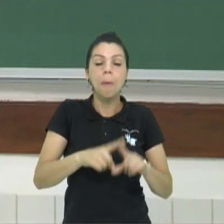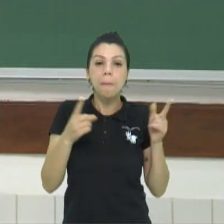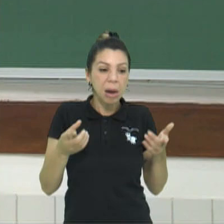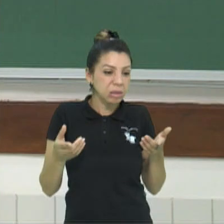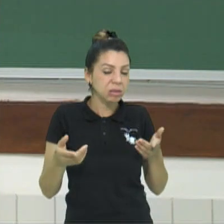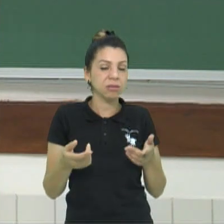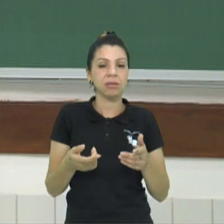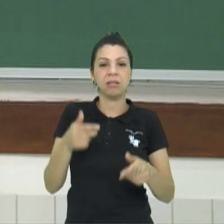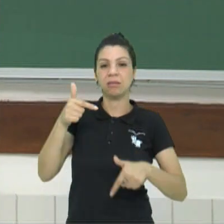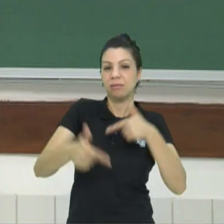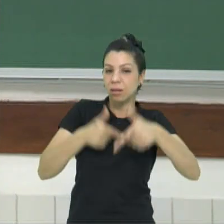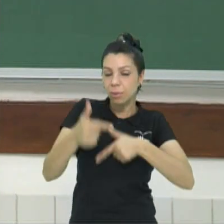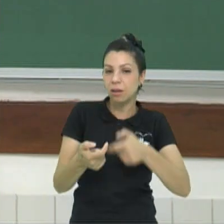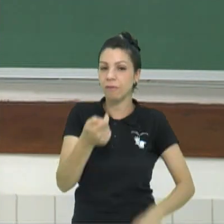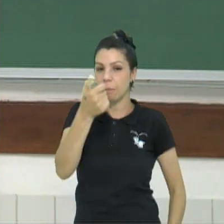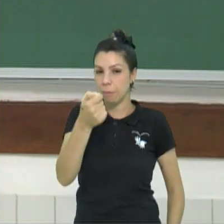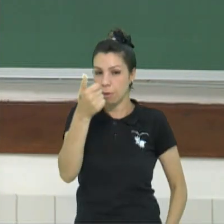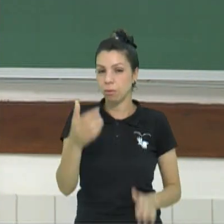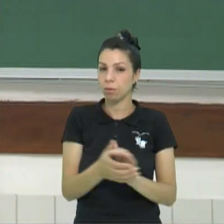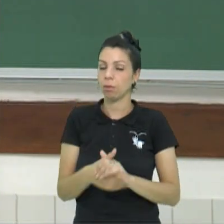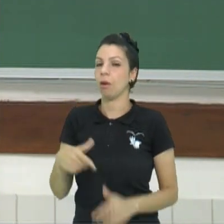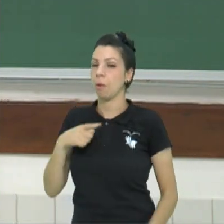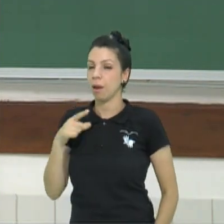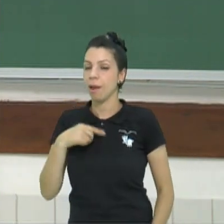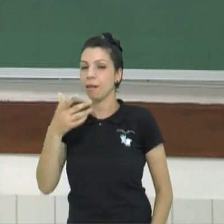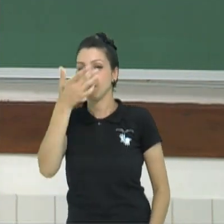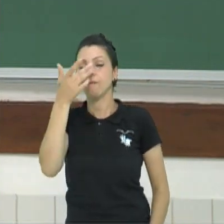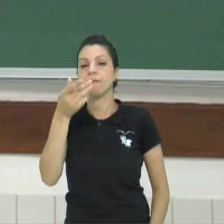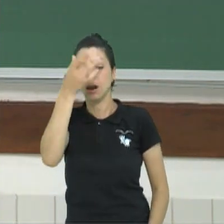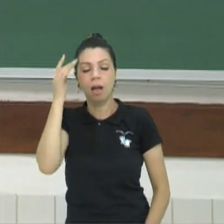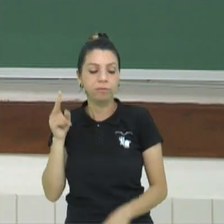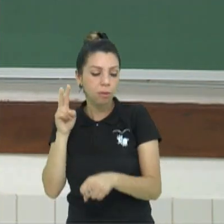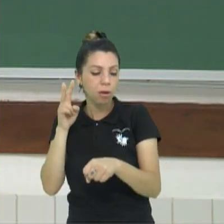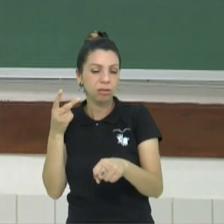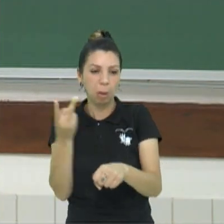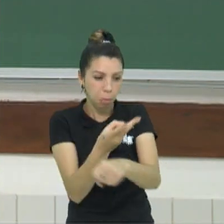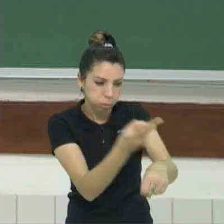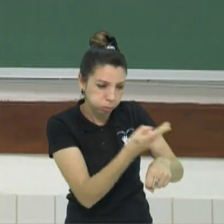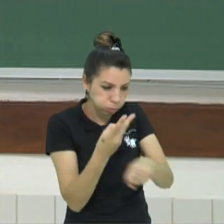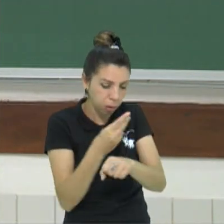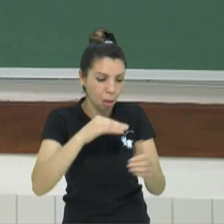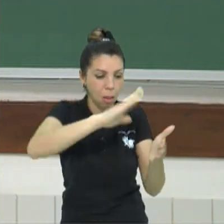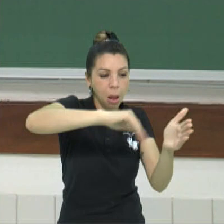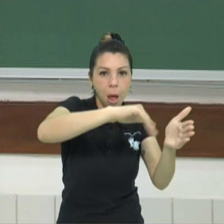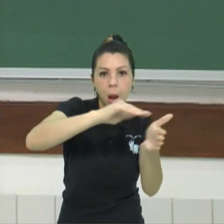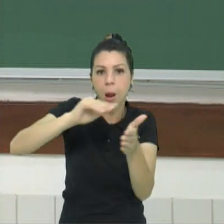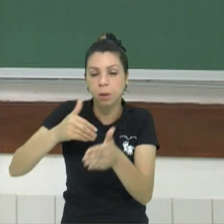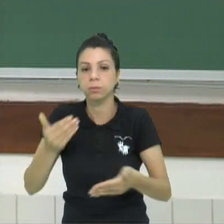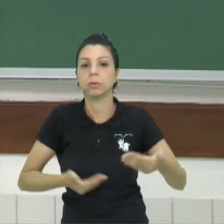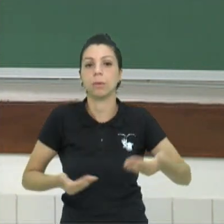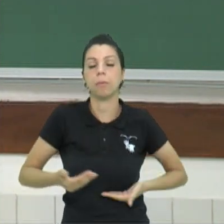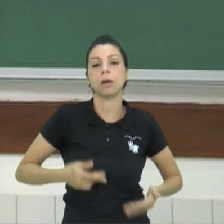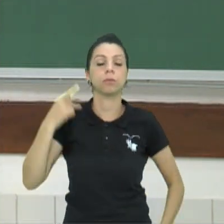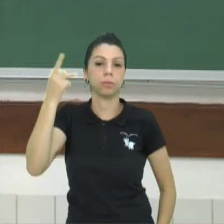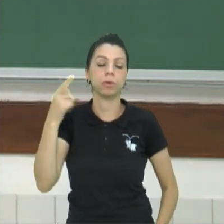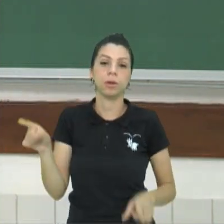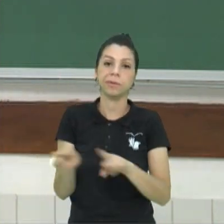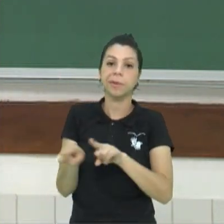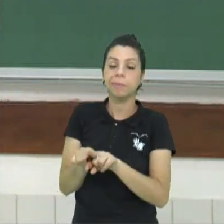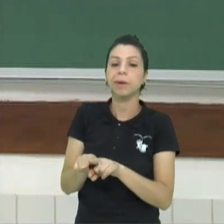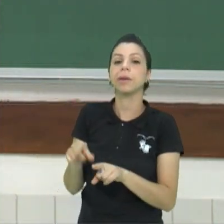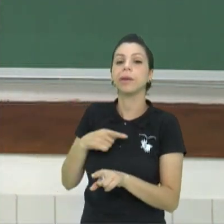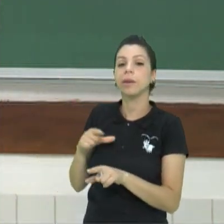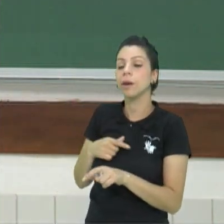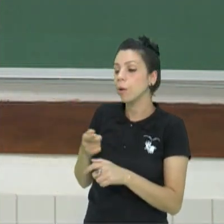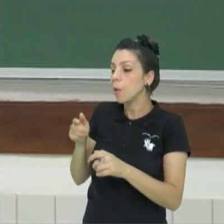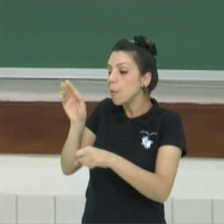Collor. Então ele dizia que ia caçar esses marajás, ia tirar eles do serviço público. E ainda ia proteger os mais pobres, os mais